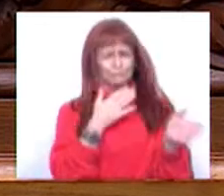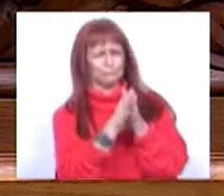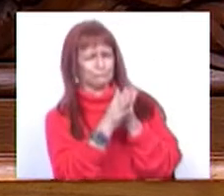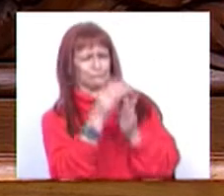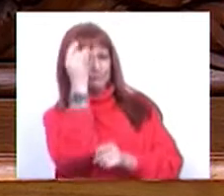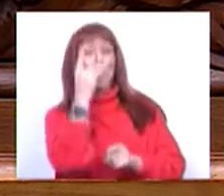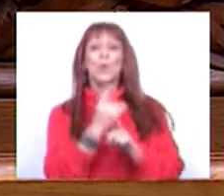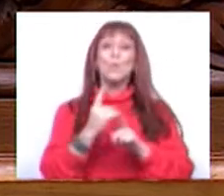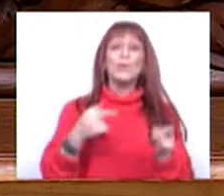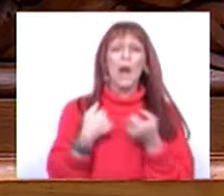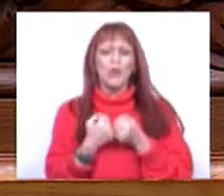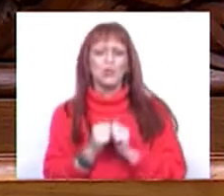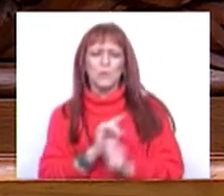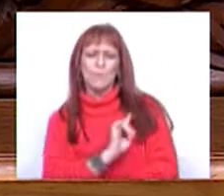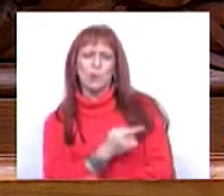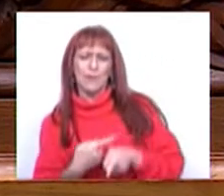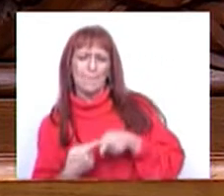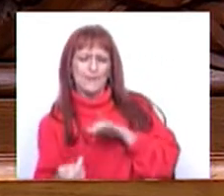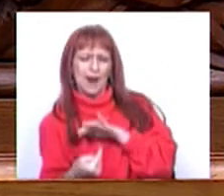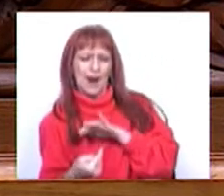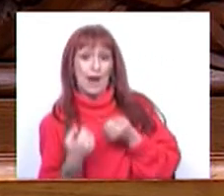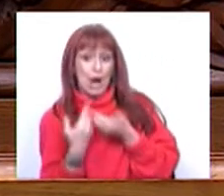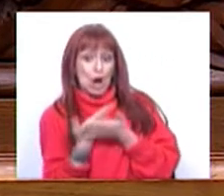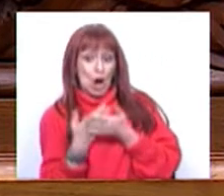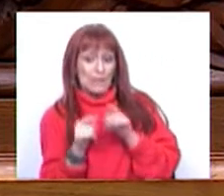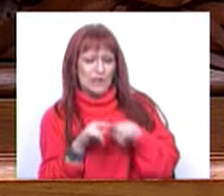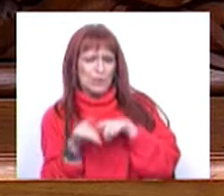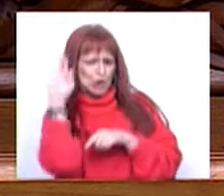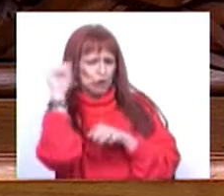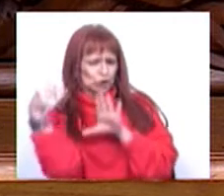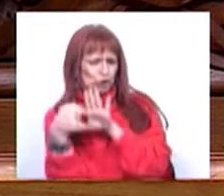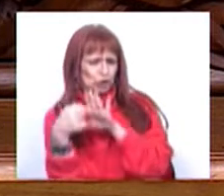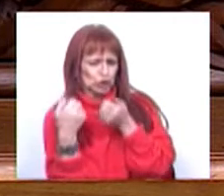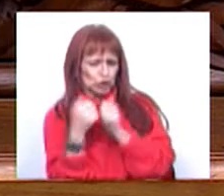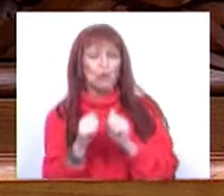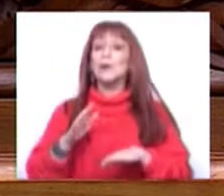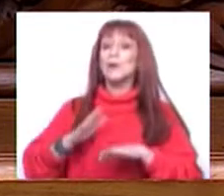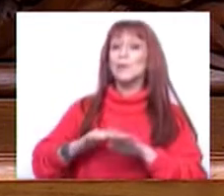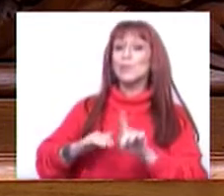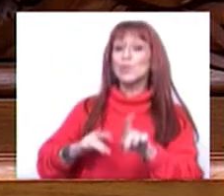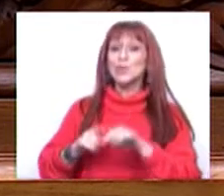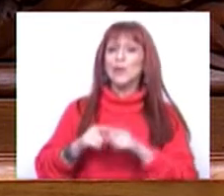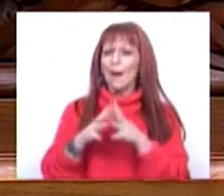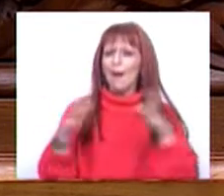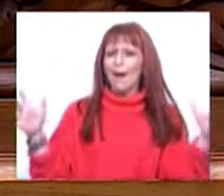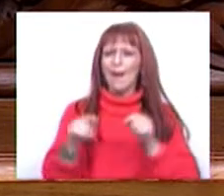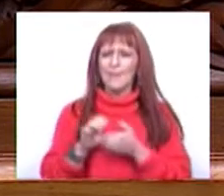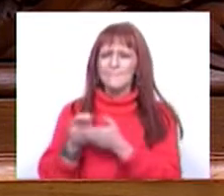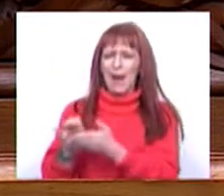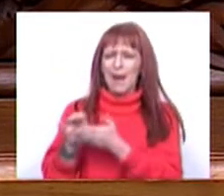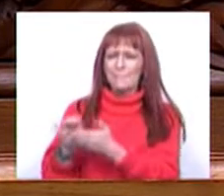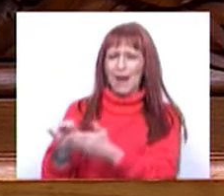Porque normalmente esconde poderosos interesses económicos, políticos e ideológicos e por isso mesmo é amplamente